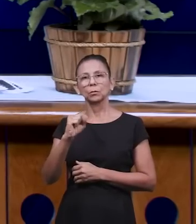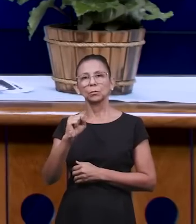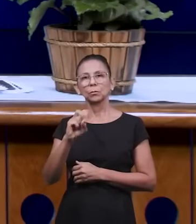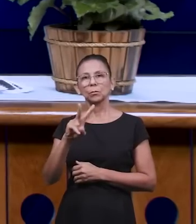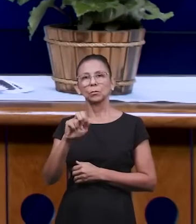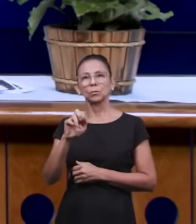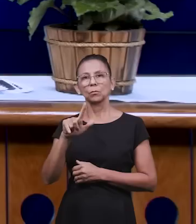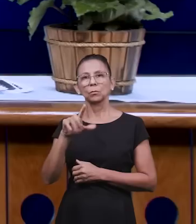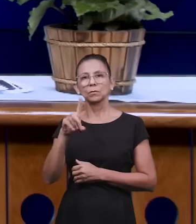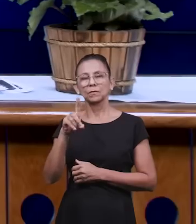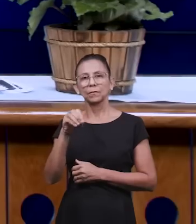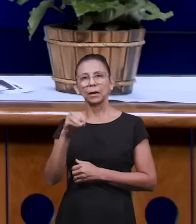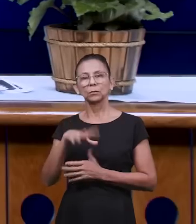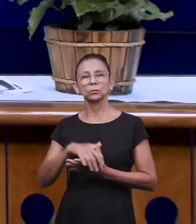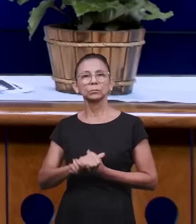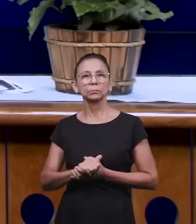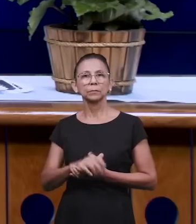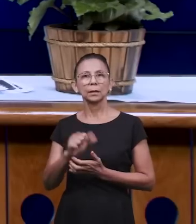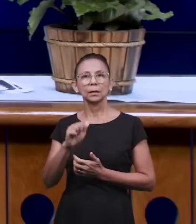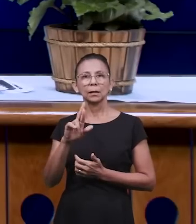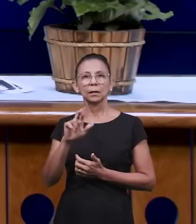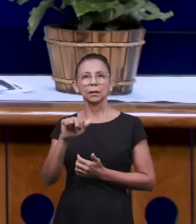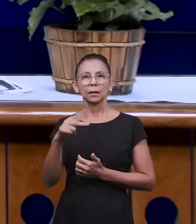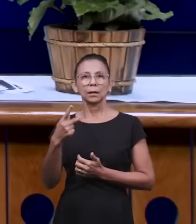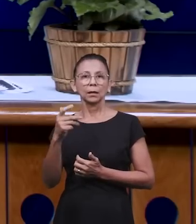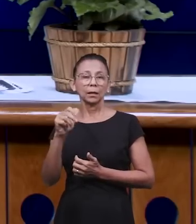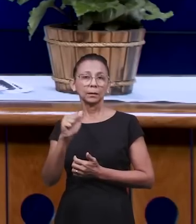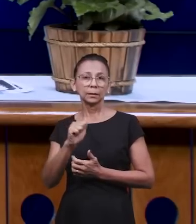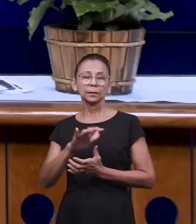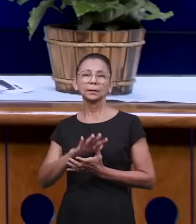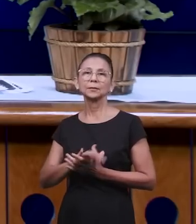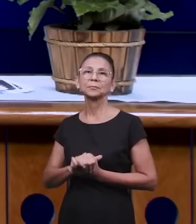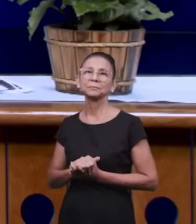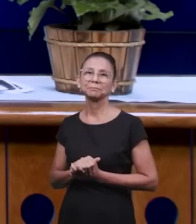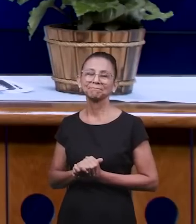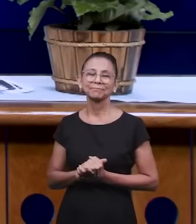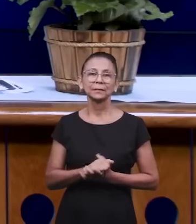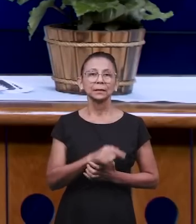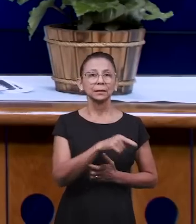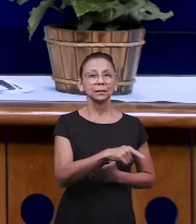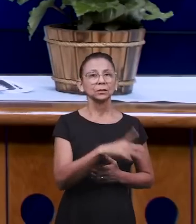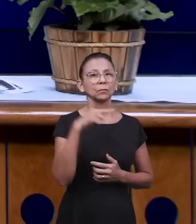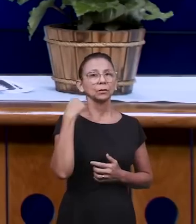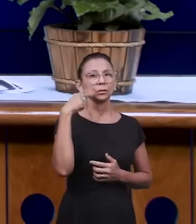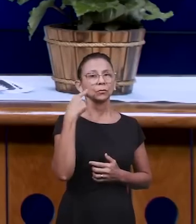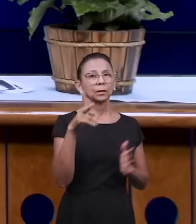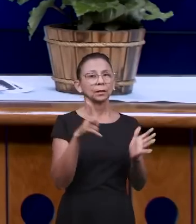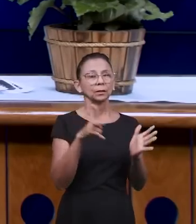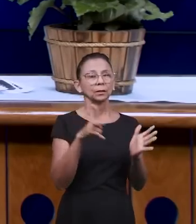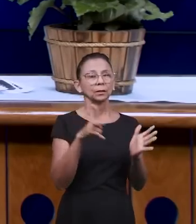Depois, a Liga das Nações venceu a guerra, decretou a liberdade, que